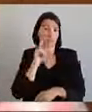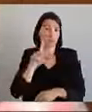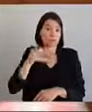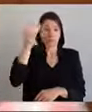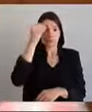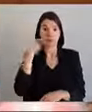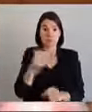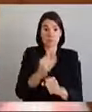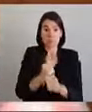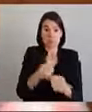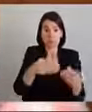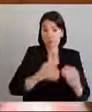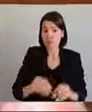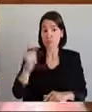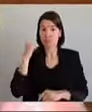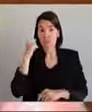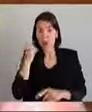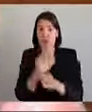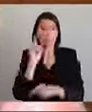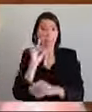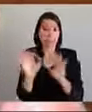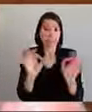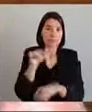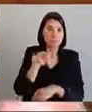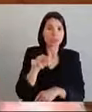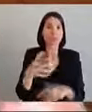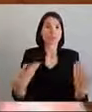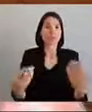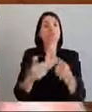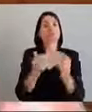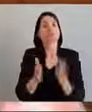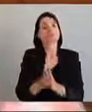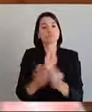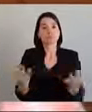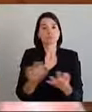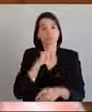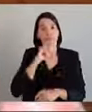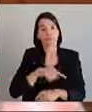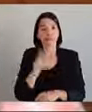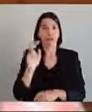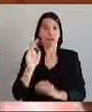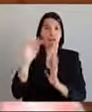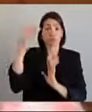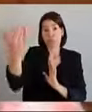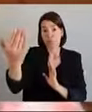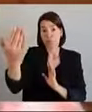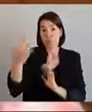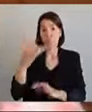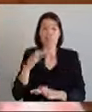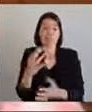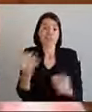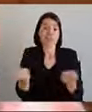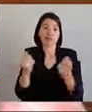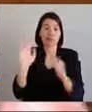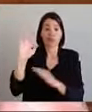já está a ser feito, porque é importante preparar isso, para que todos possamos, em anos futuros e em eventos futuros, ter